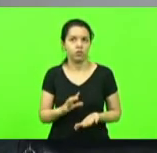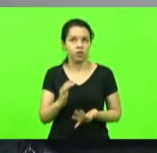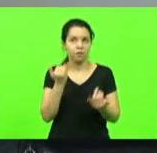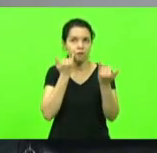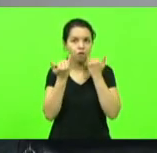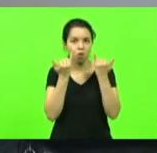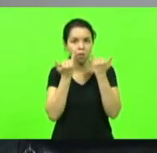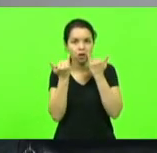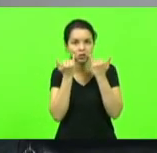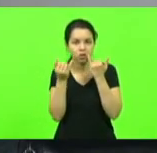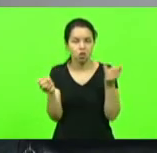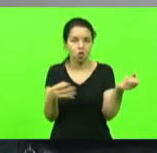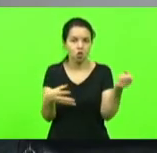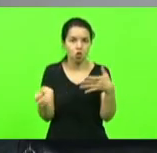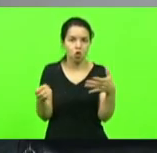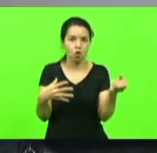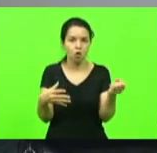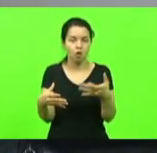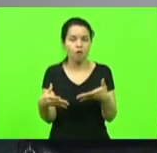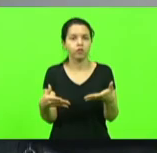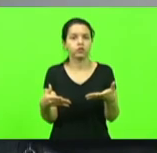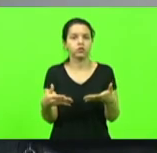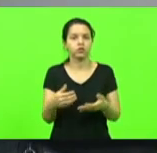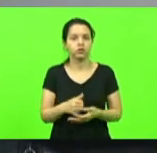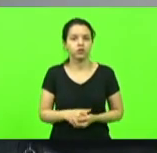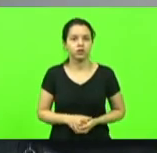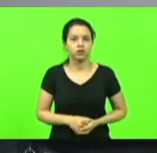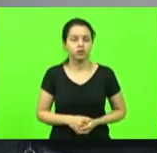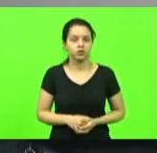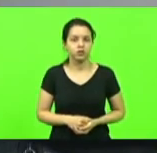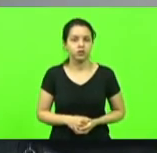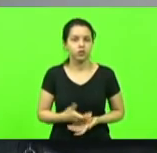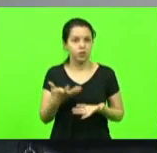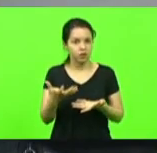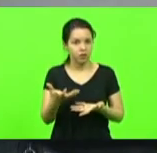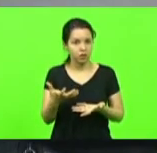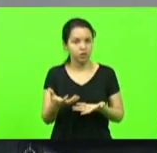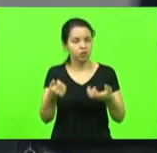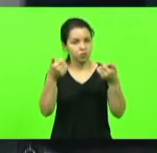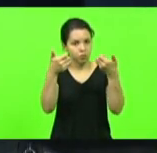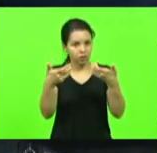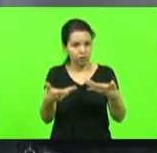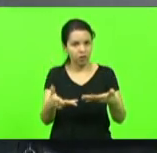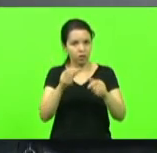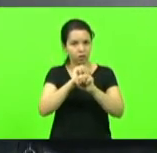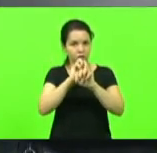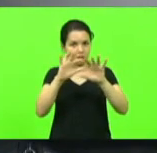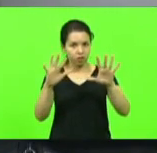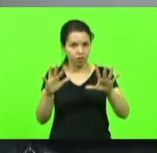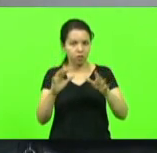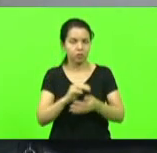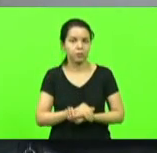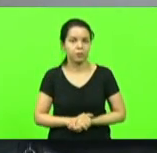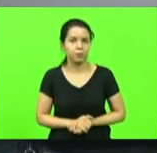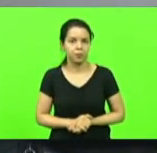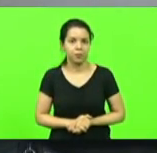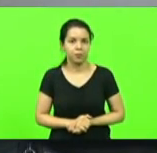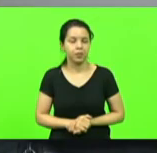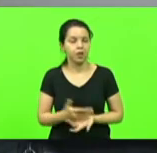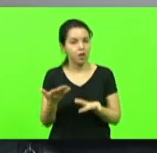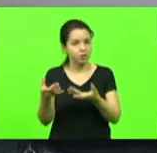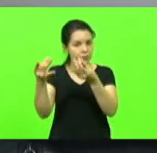informações, e aqui eu gostaria de deixar muito claro que essas